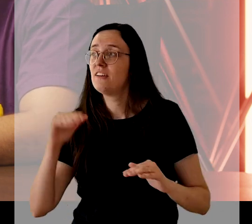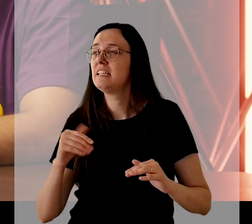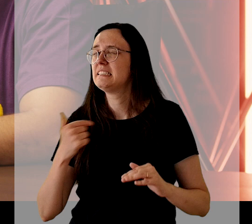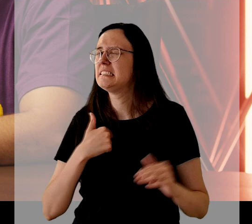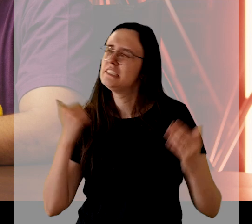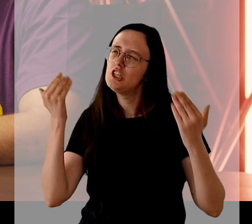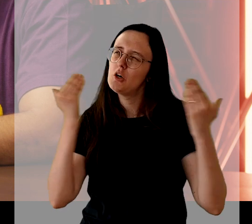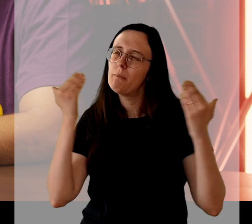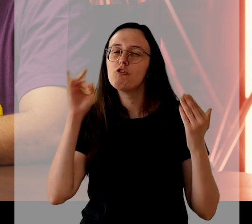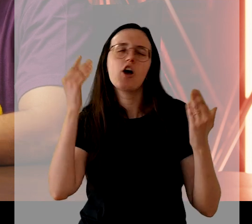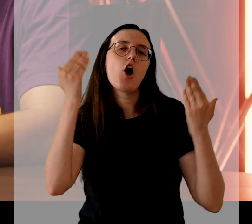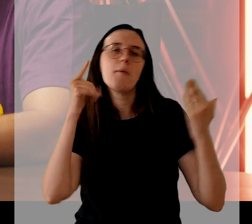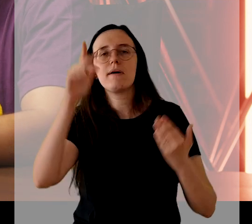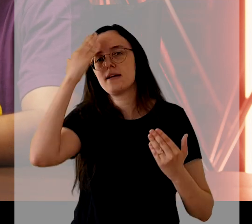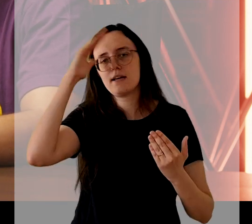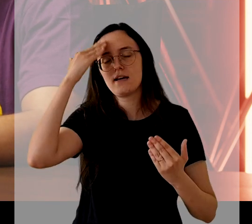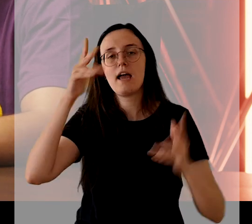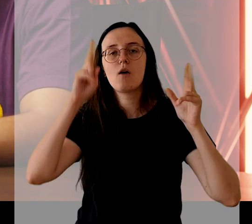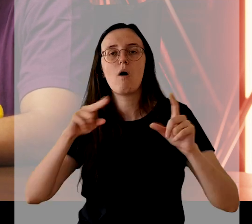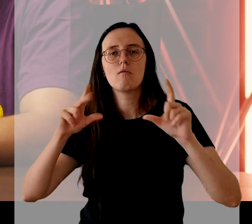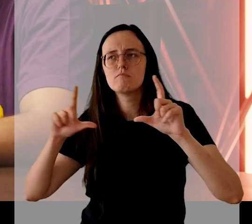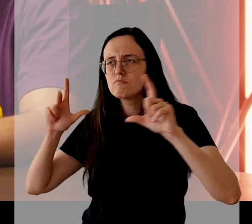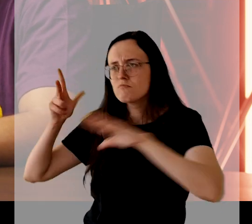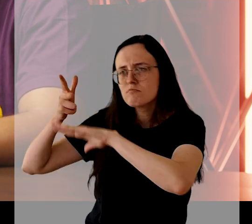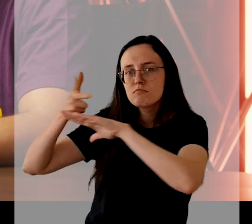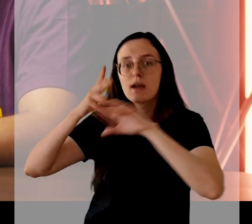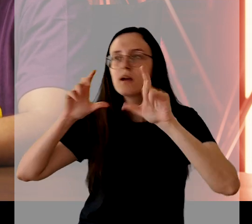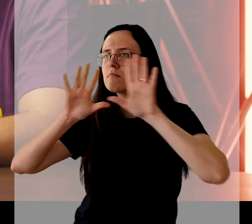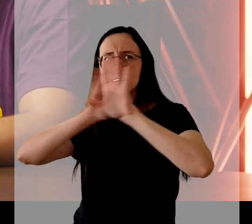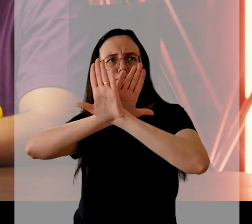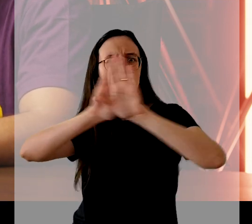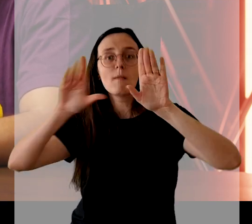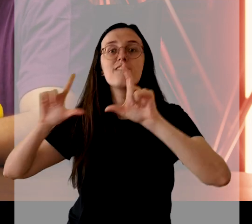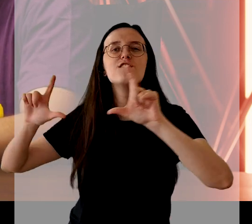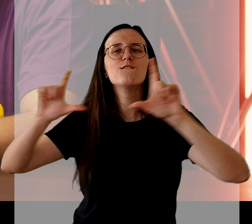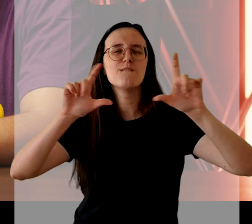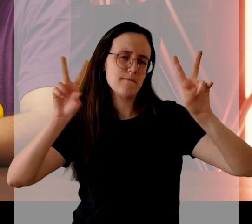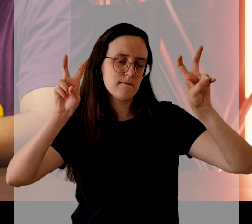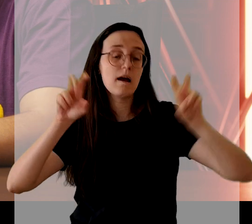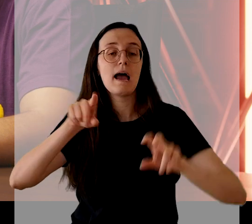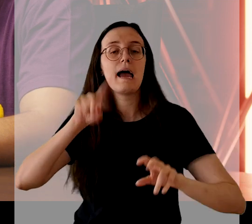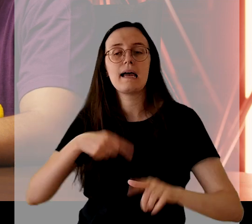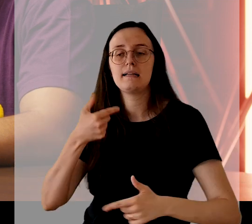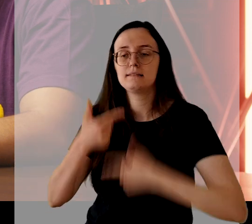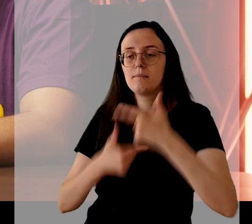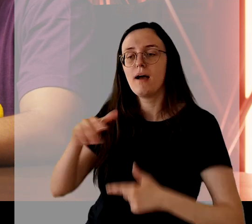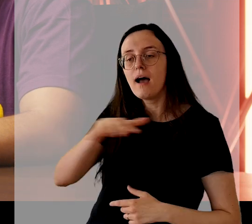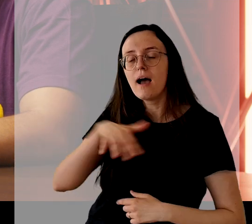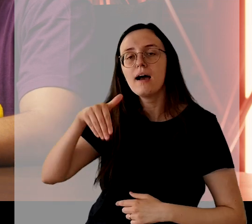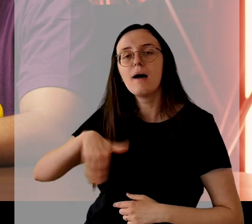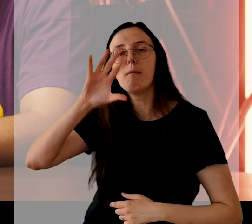talvez eu compararia, para fazer uma analogia, com a direção de fotografia, sabe? É a pessoa que vai estar